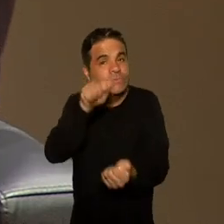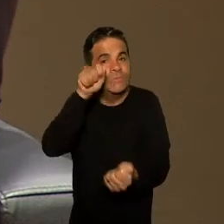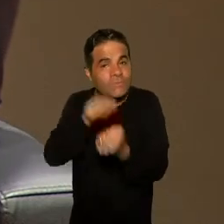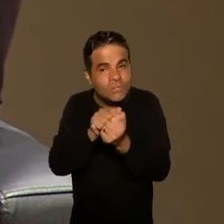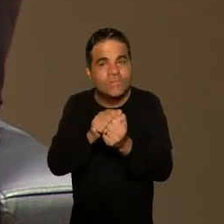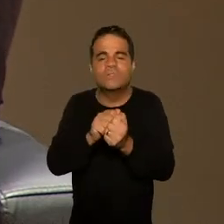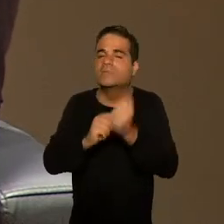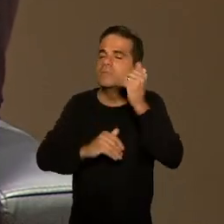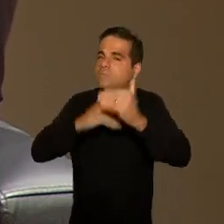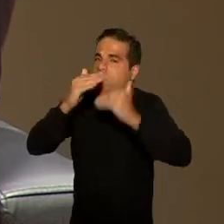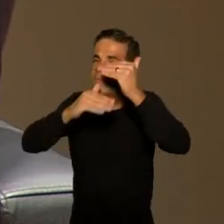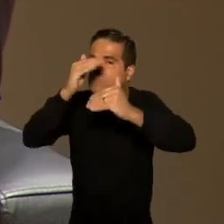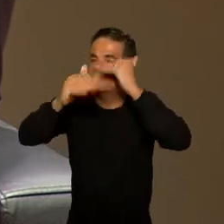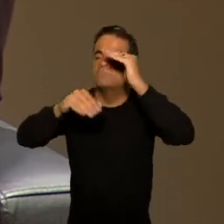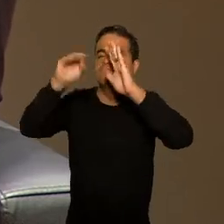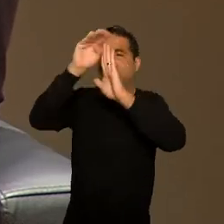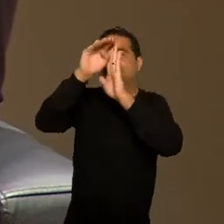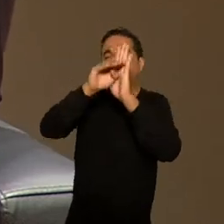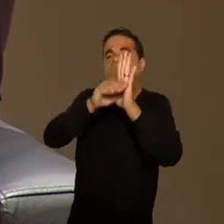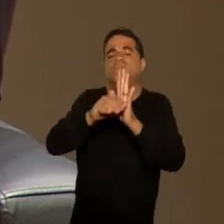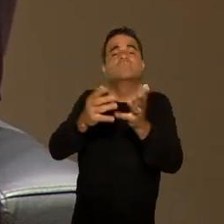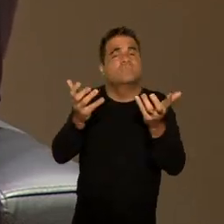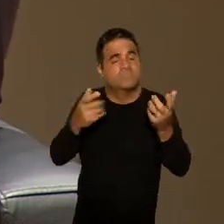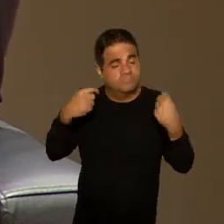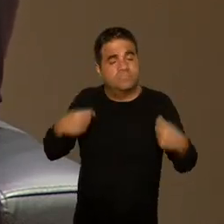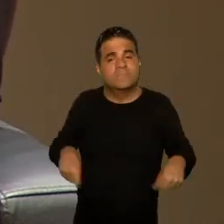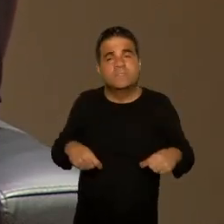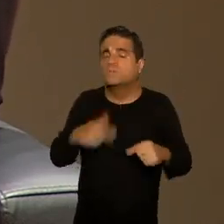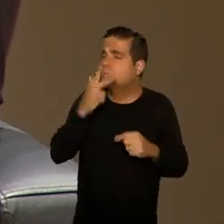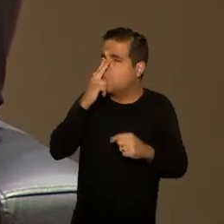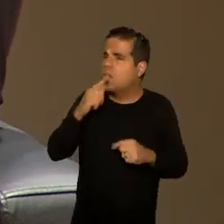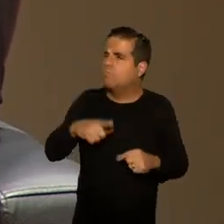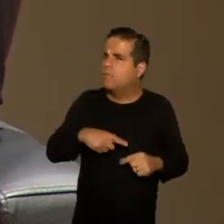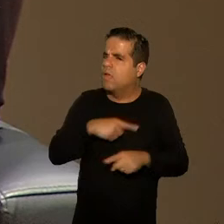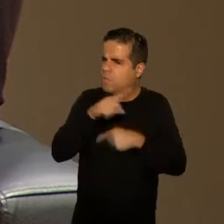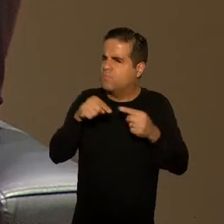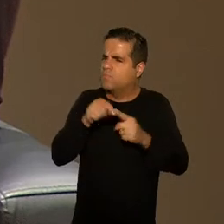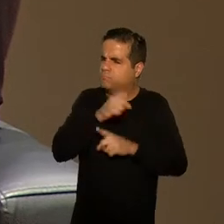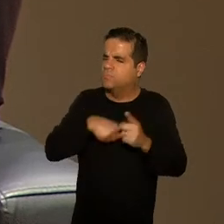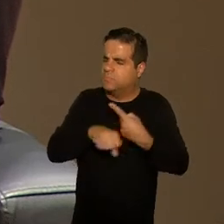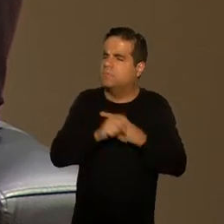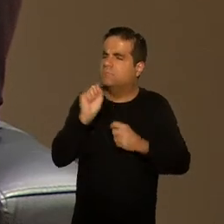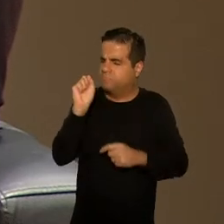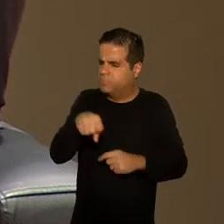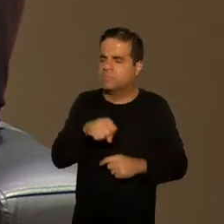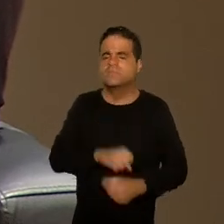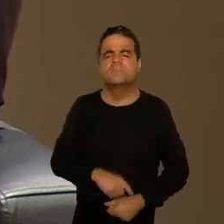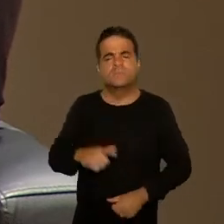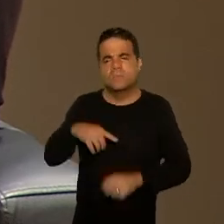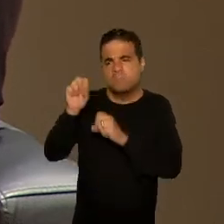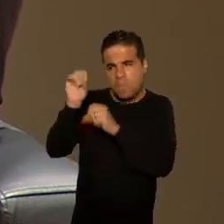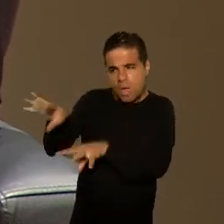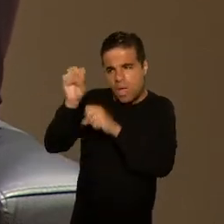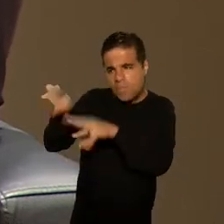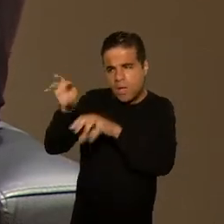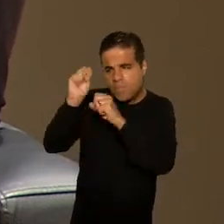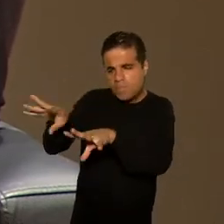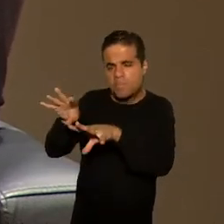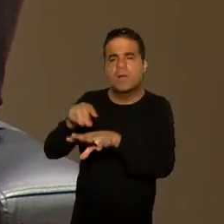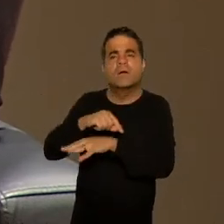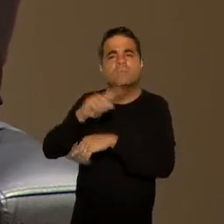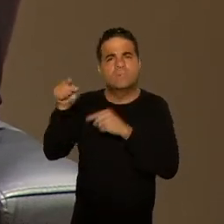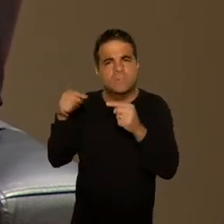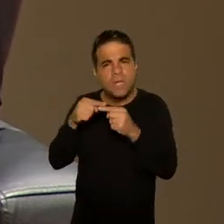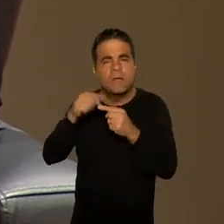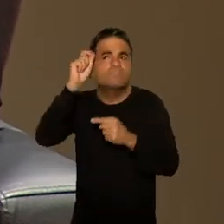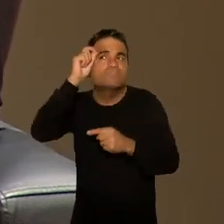nesses desenvolvimentos dessa programação eu acho que tem uma função social tem uma função Educacional Tem uma